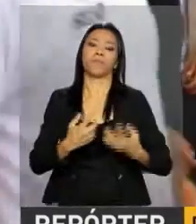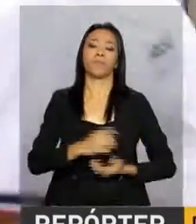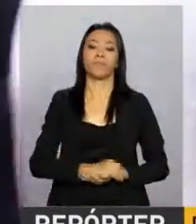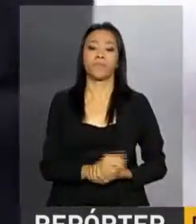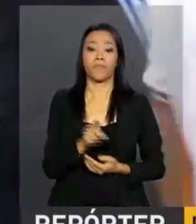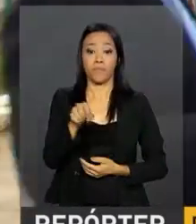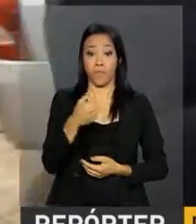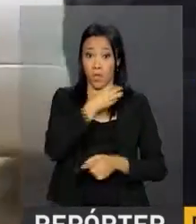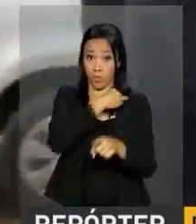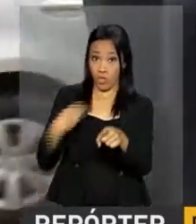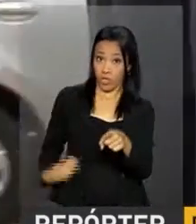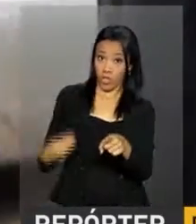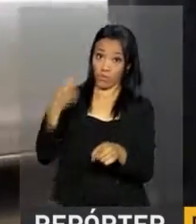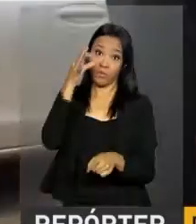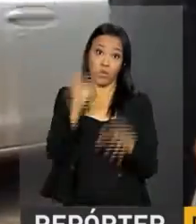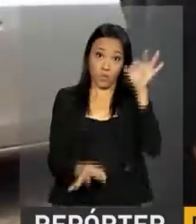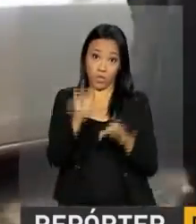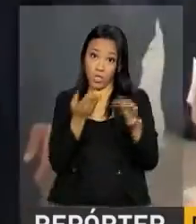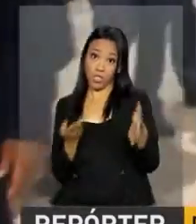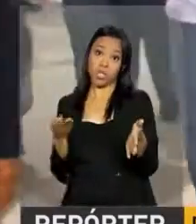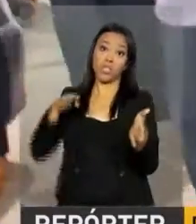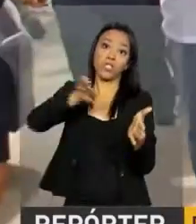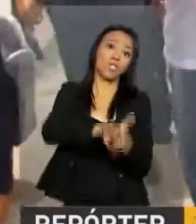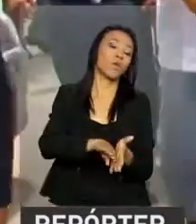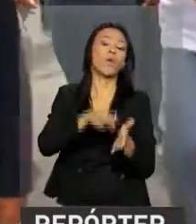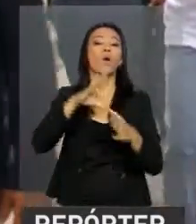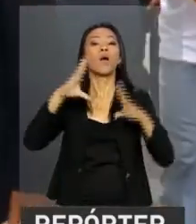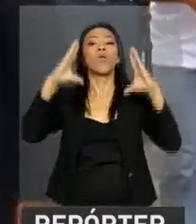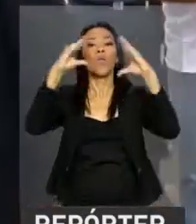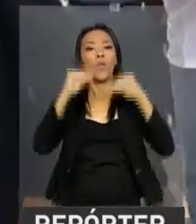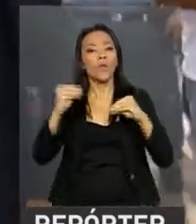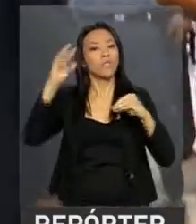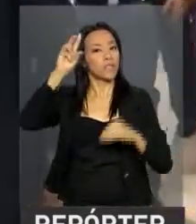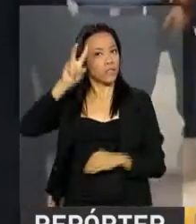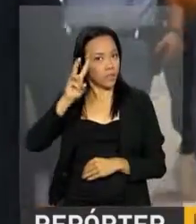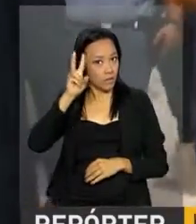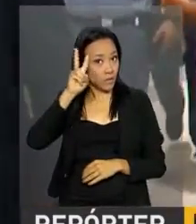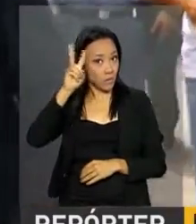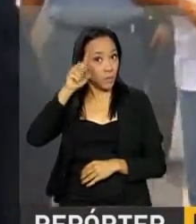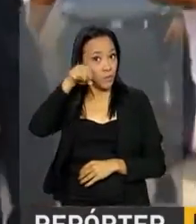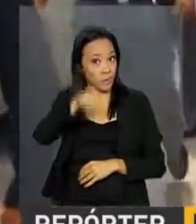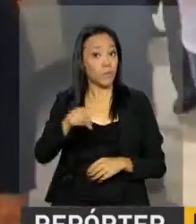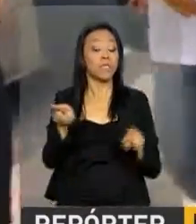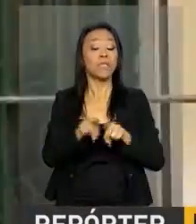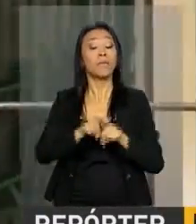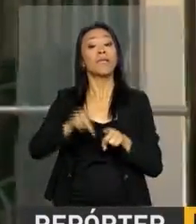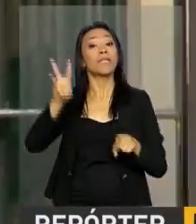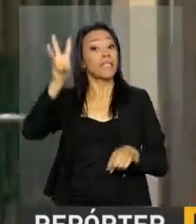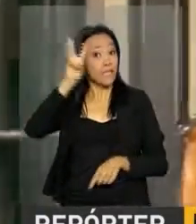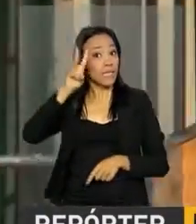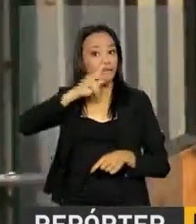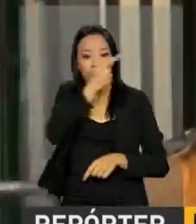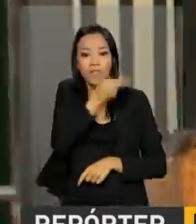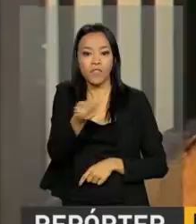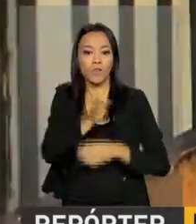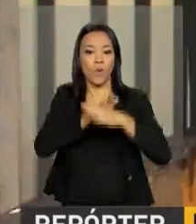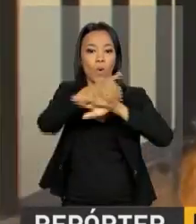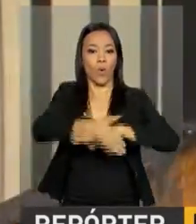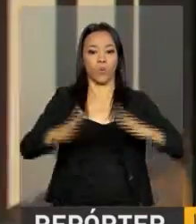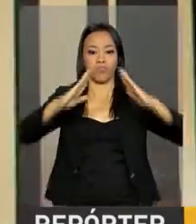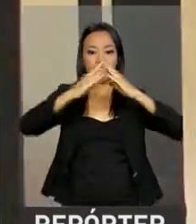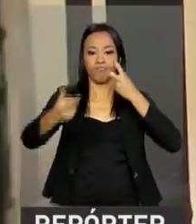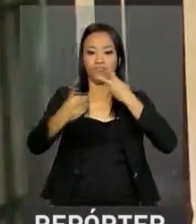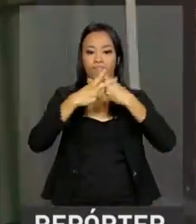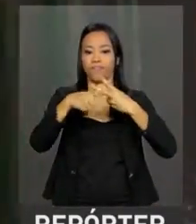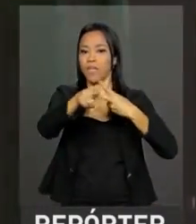O ministro da Justiça chegou a Manaus na noite desta segunda-feira e nesta terça-feira visitou o presídio Anísio Jobim, palco da